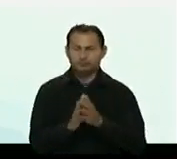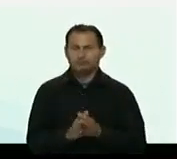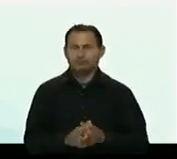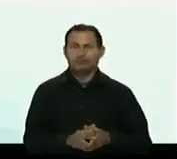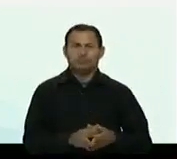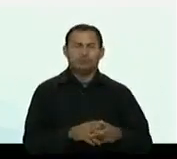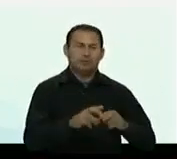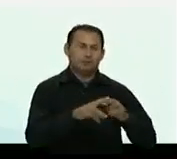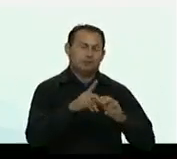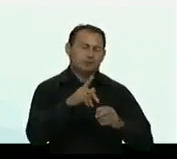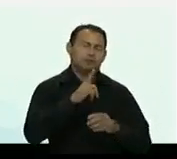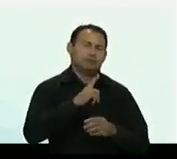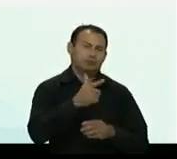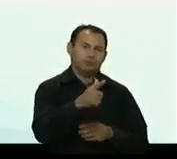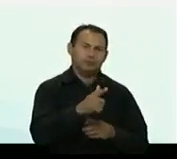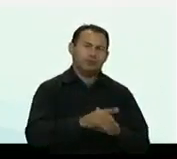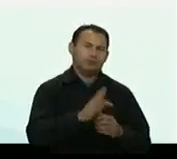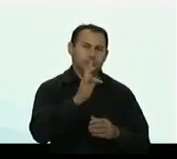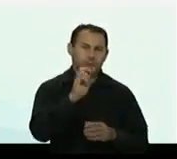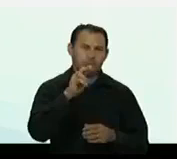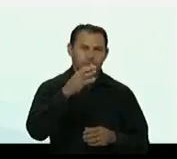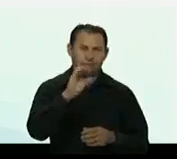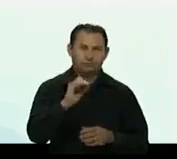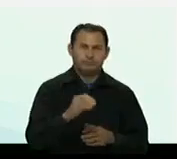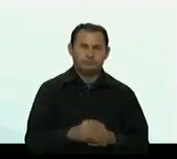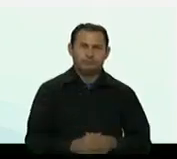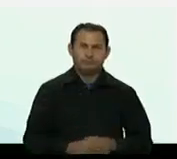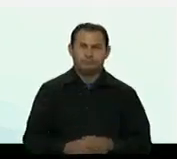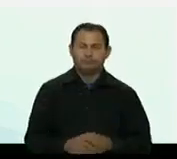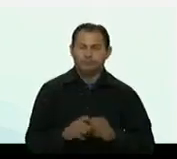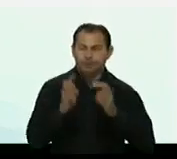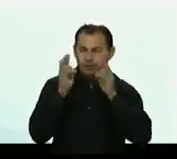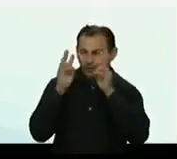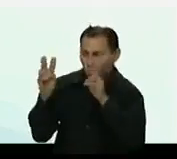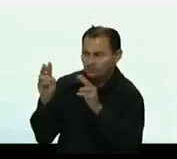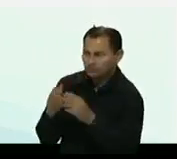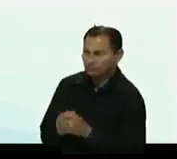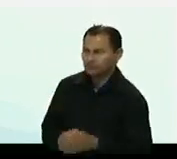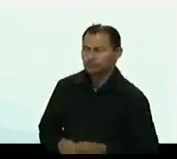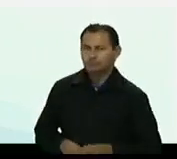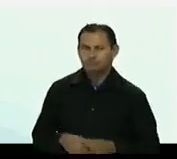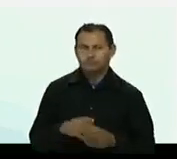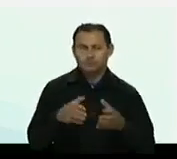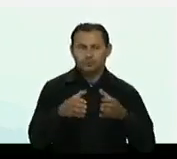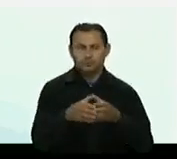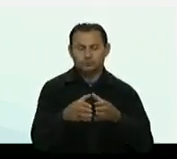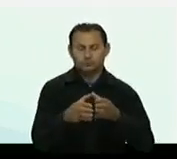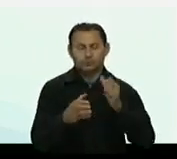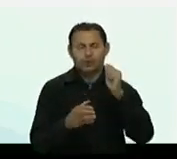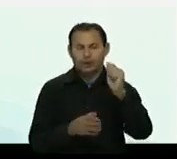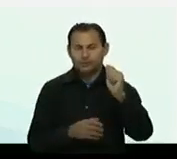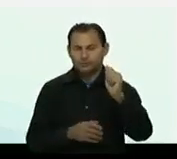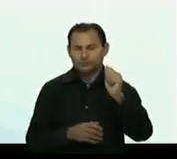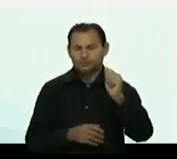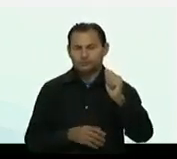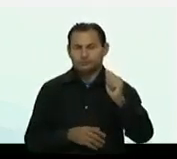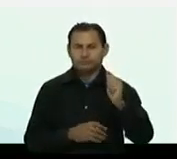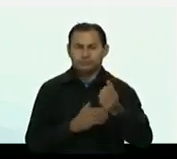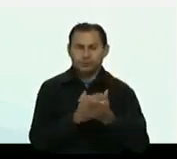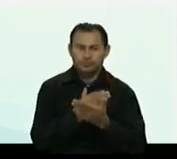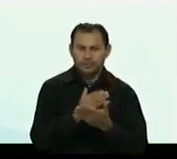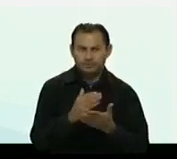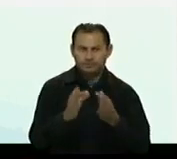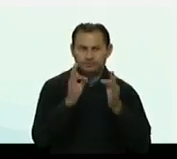a situações que não temos funções. Por quê? Veja essa situação. O nosso conjunto A é o conjunto de